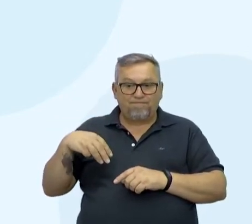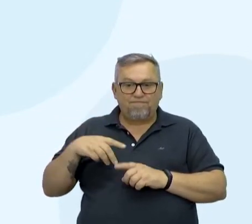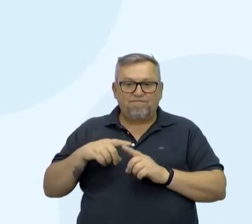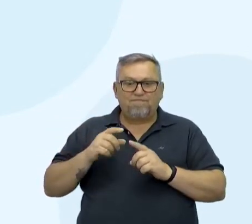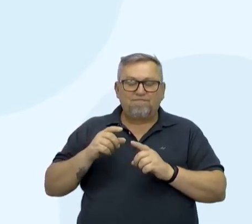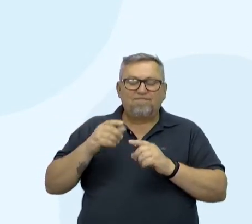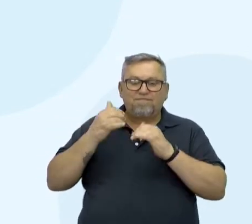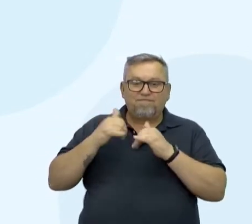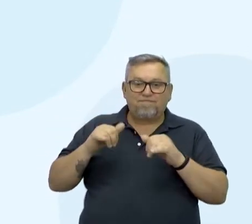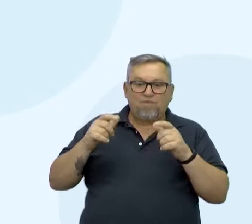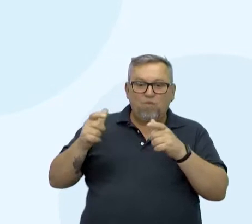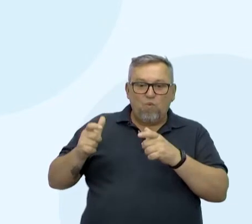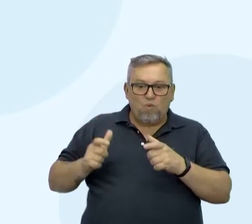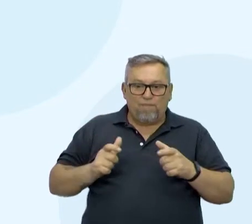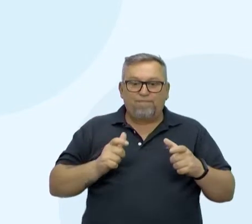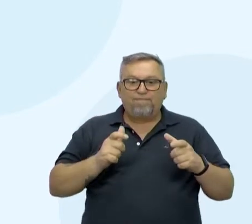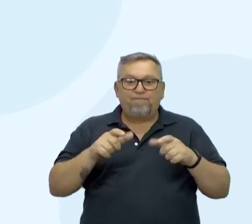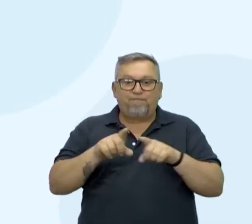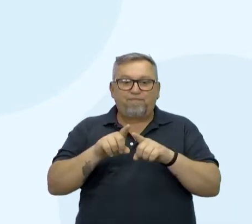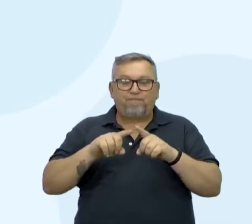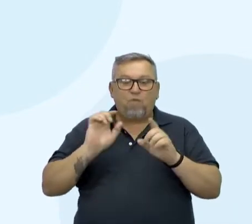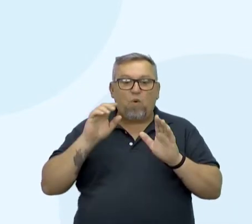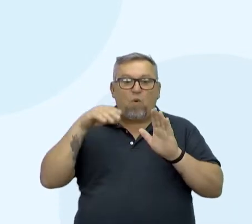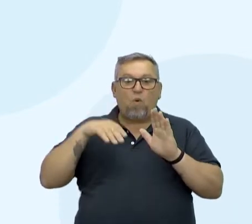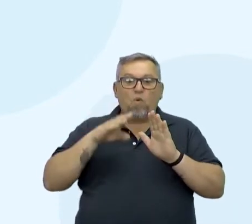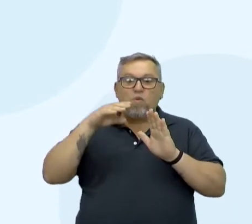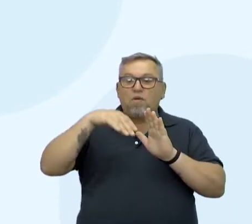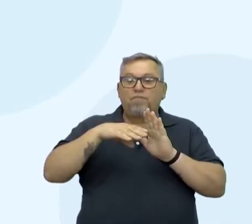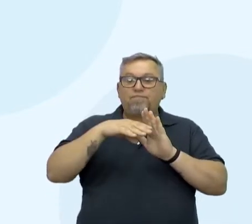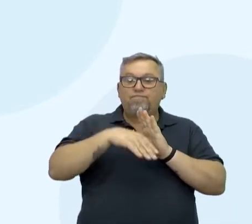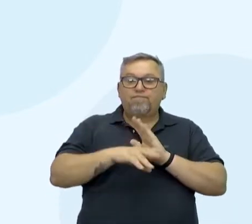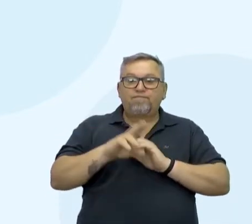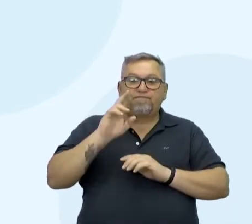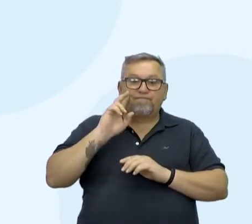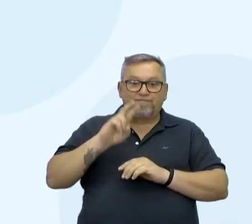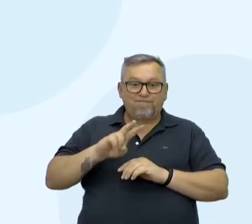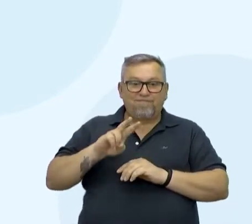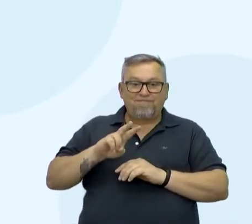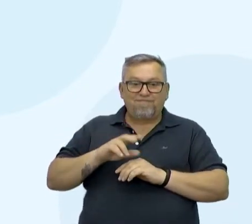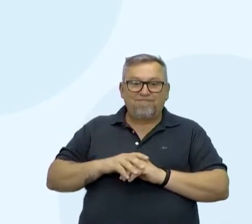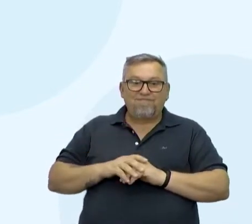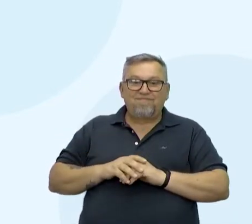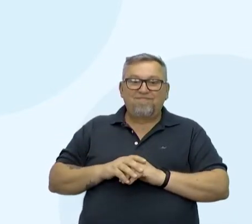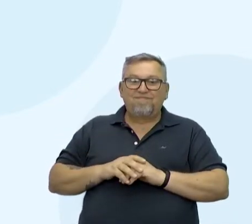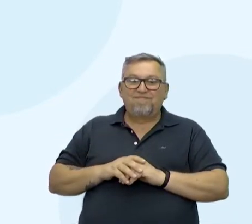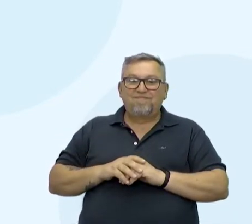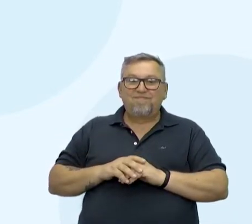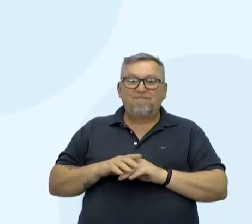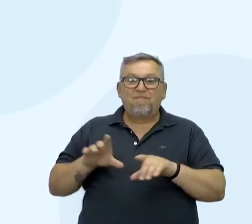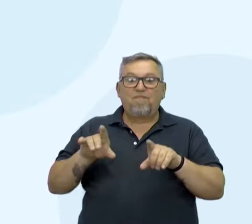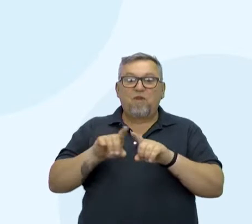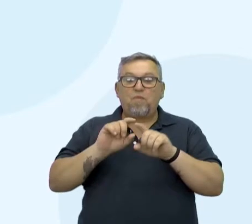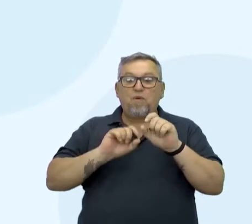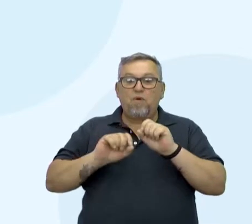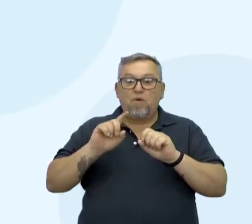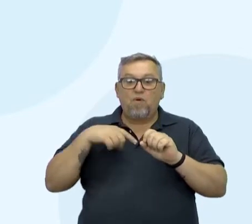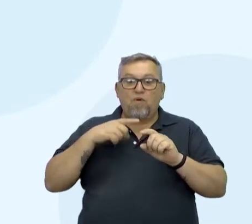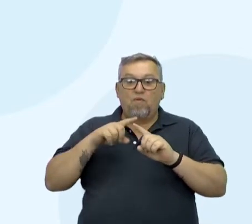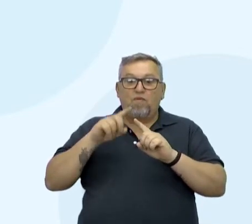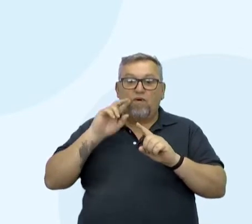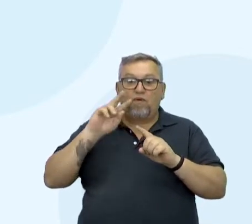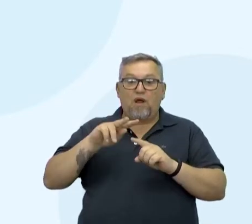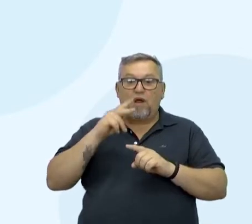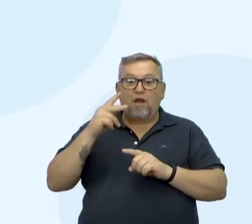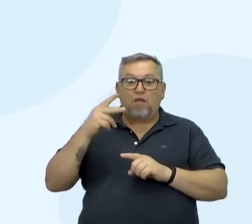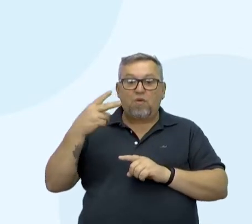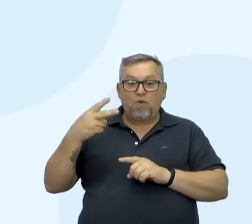área, né? Por comprimento de onda. E aqui é o comprimento de onda dessa onda aí. E aí, ó, conforme vai interagindo aqui, ó, com as